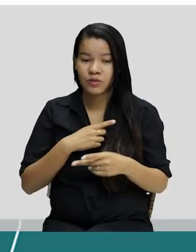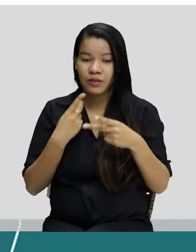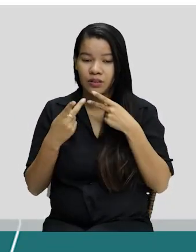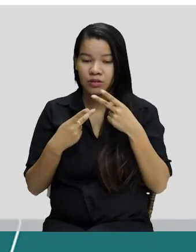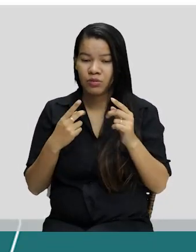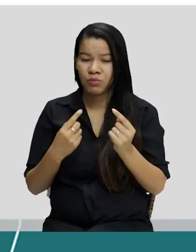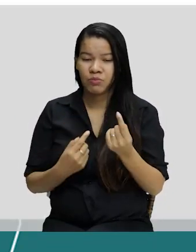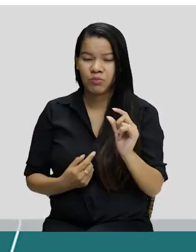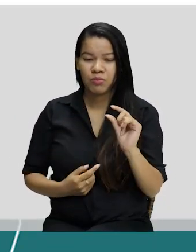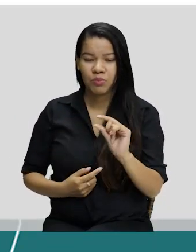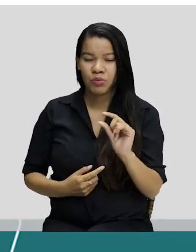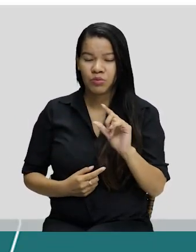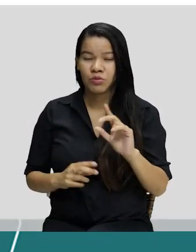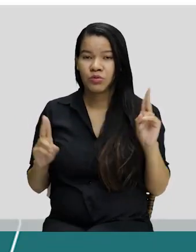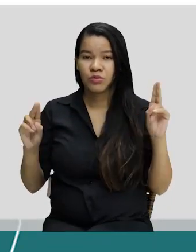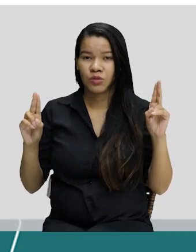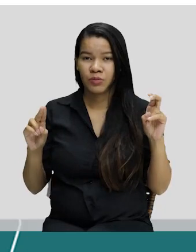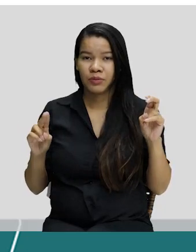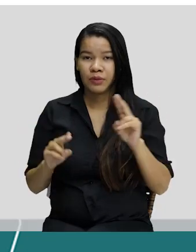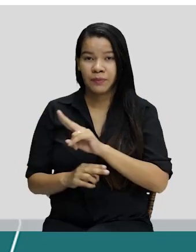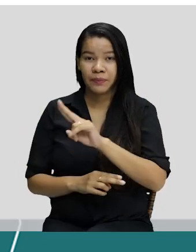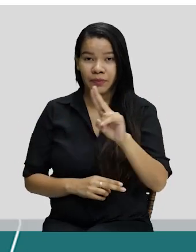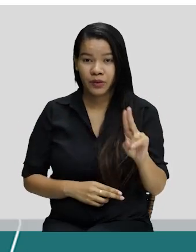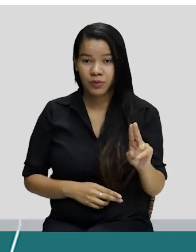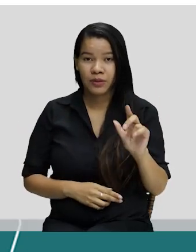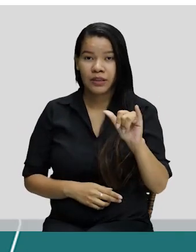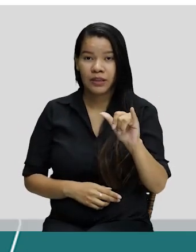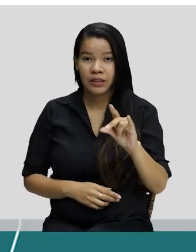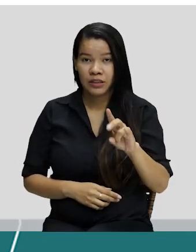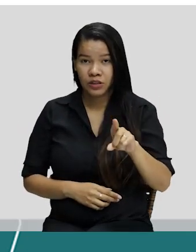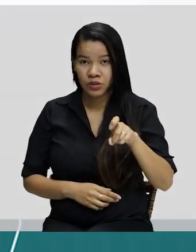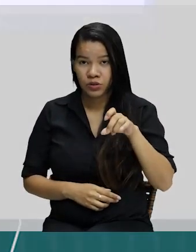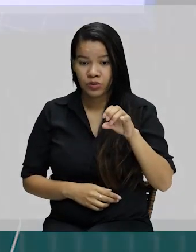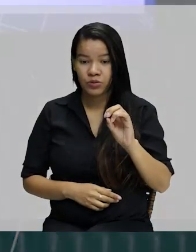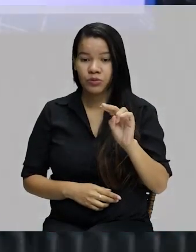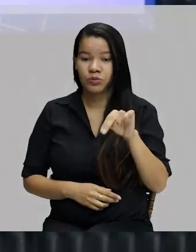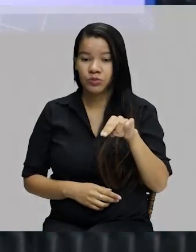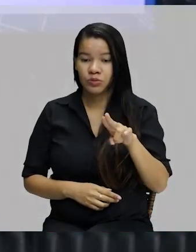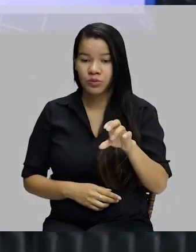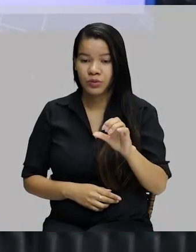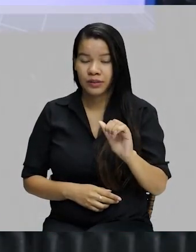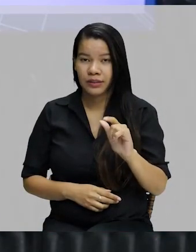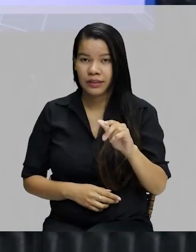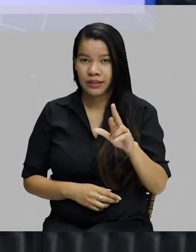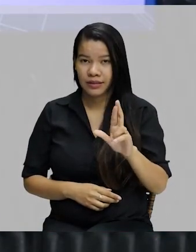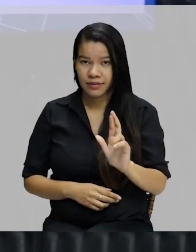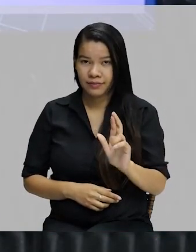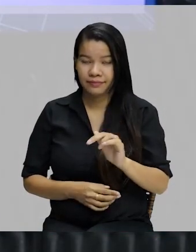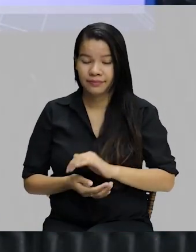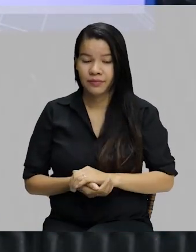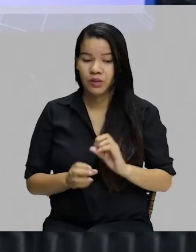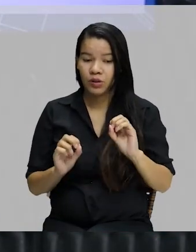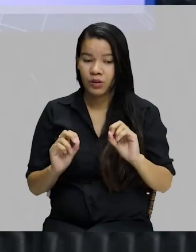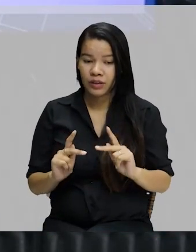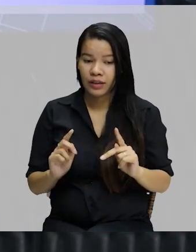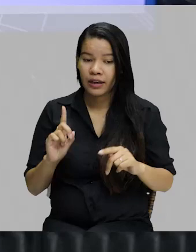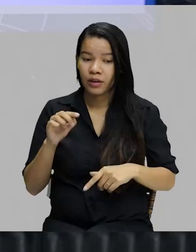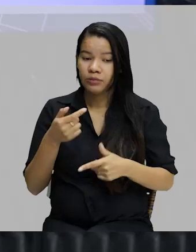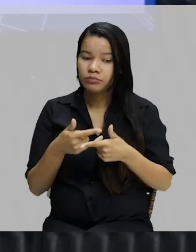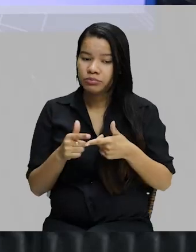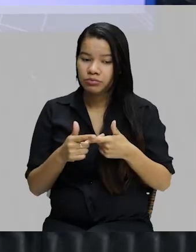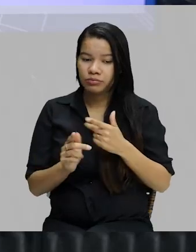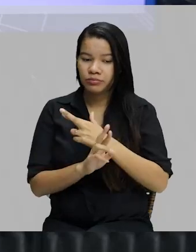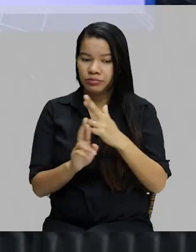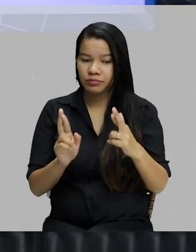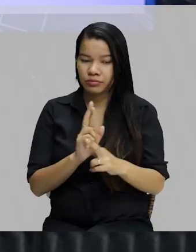certo? É uma problemática relacionada a esse uso, o uso da energia nuclear. Tudo bem?